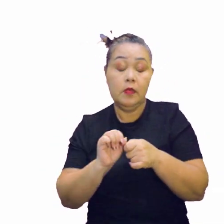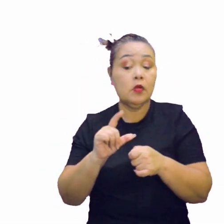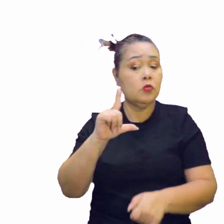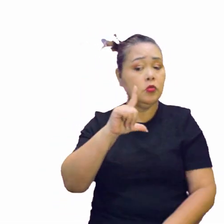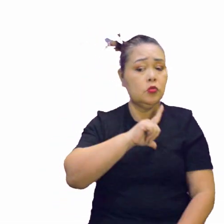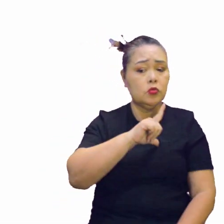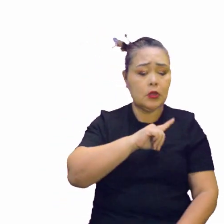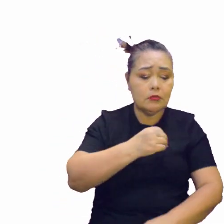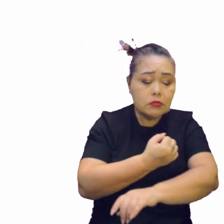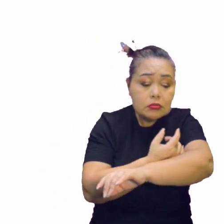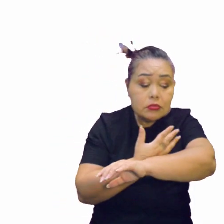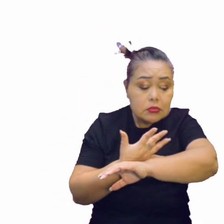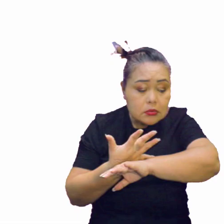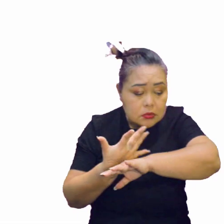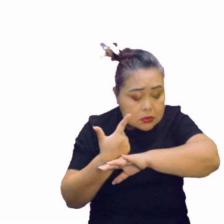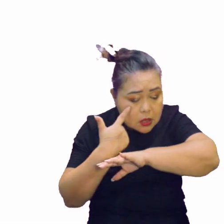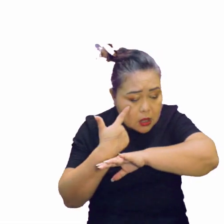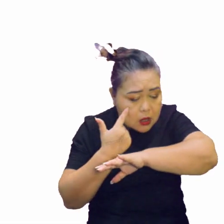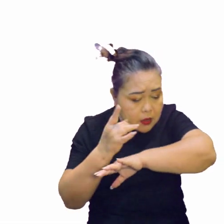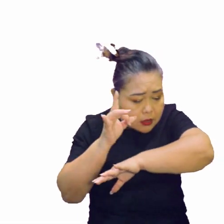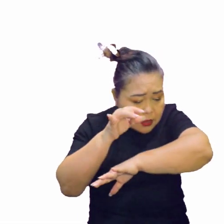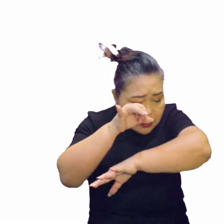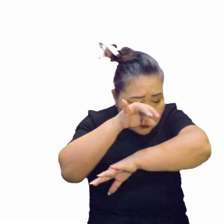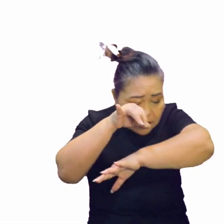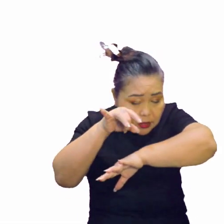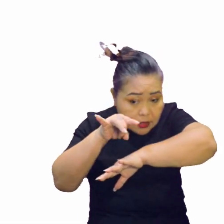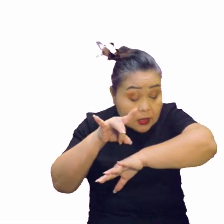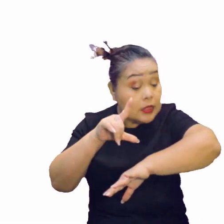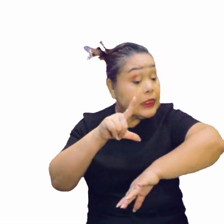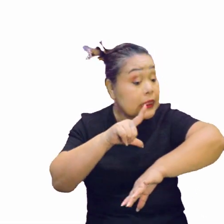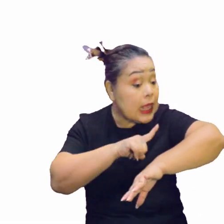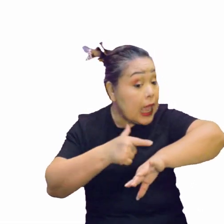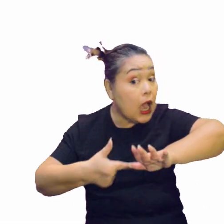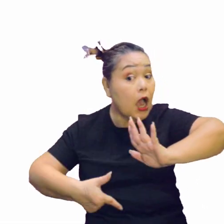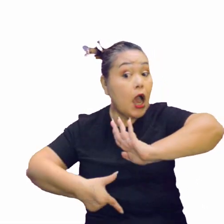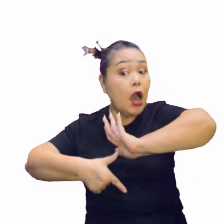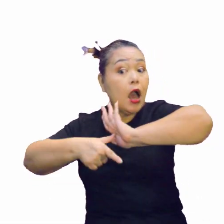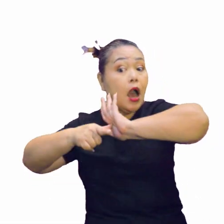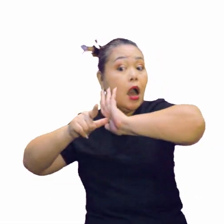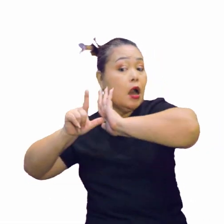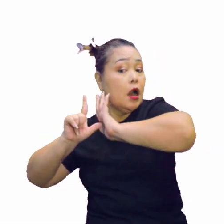que inserir essa cultura, tem que fazer essa observação.